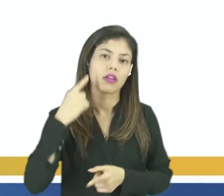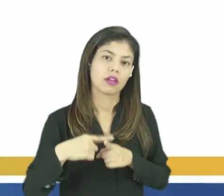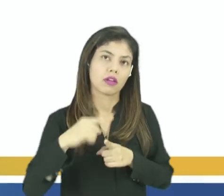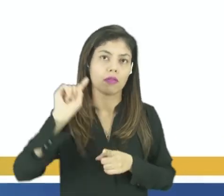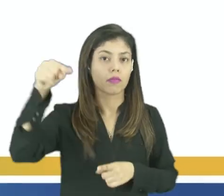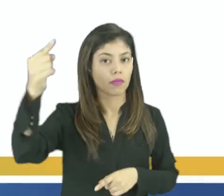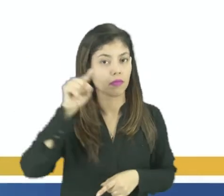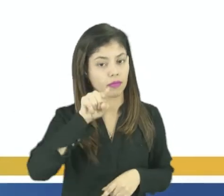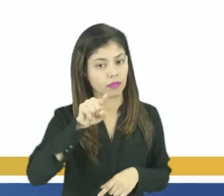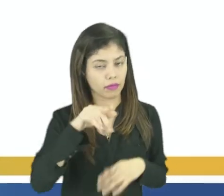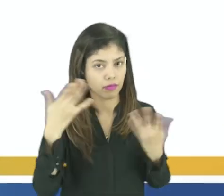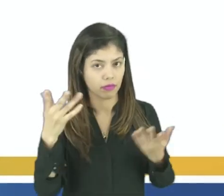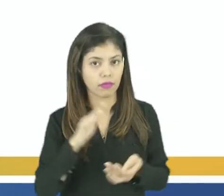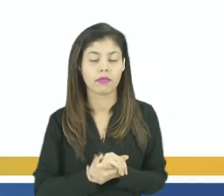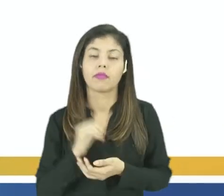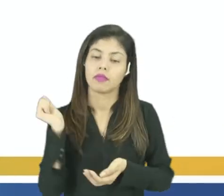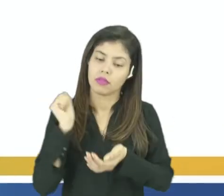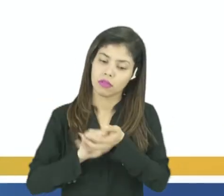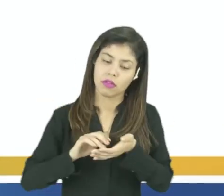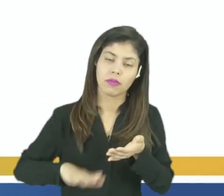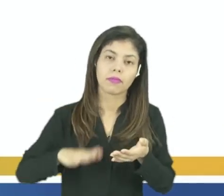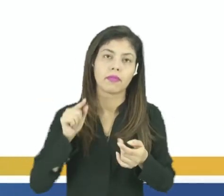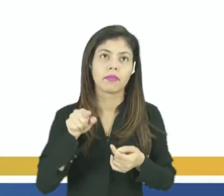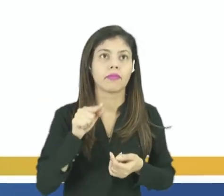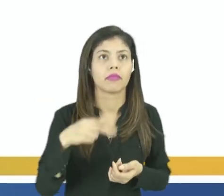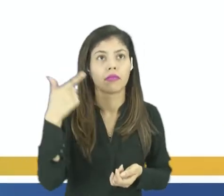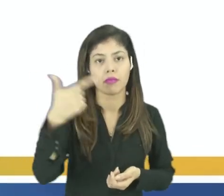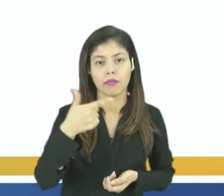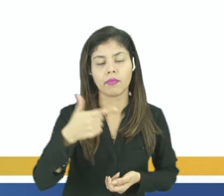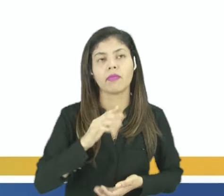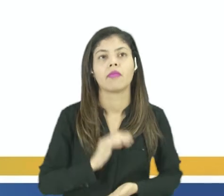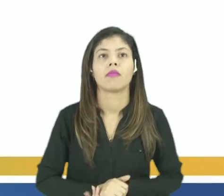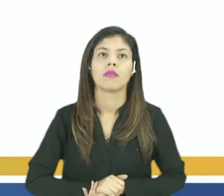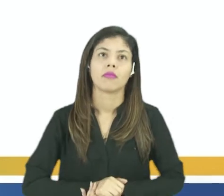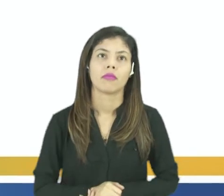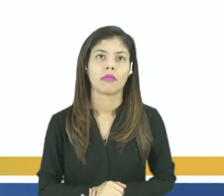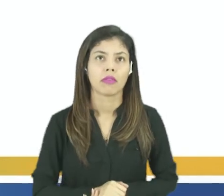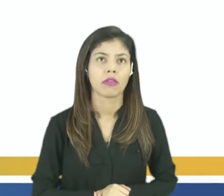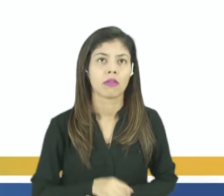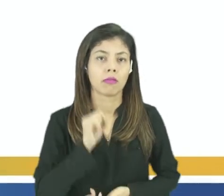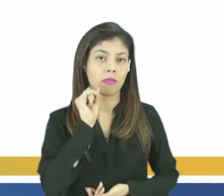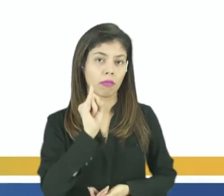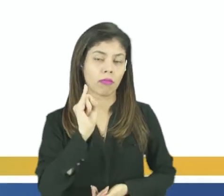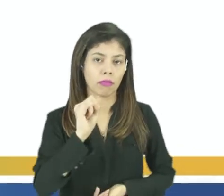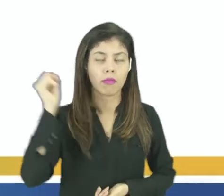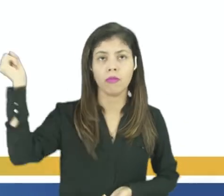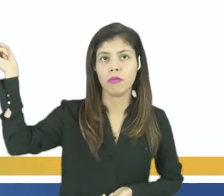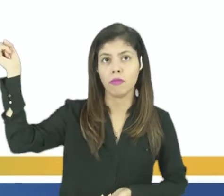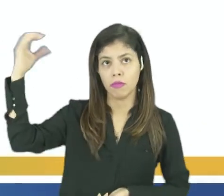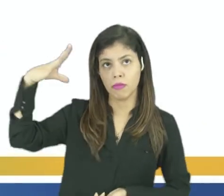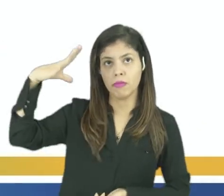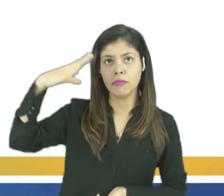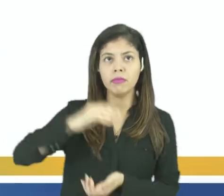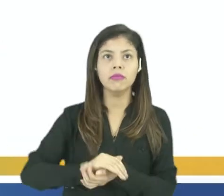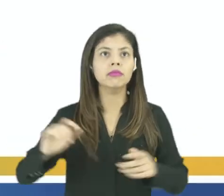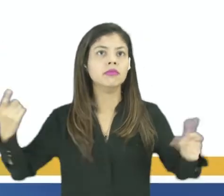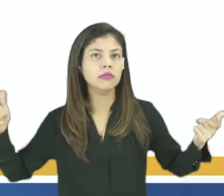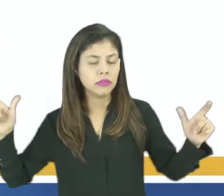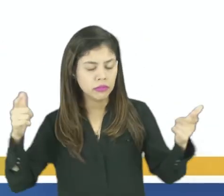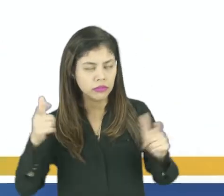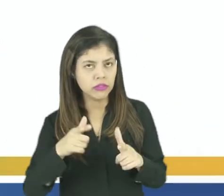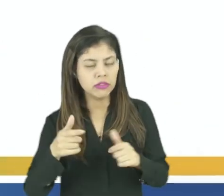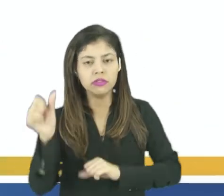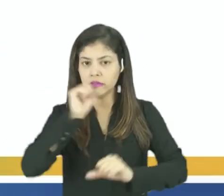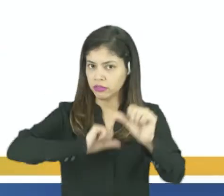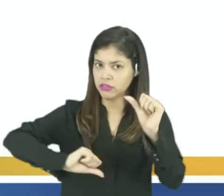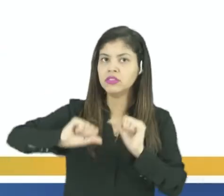luz passe para uma região de maior índice de refração, ocorrerá a diminuição da velocidade e então ela se aproximará da reta